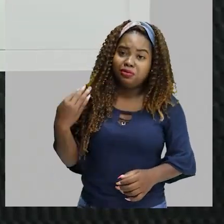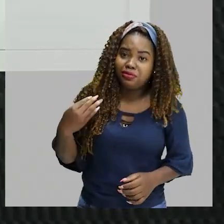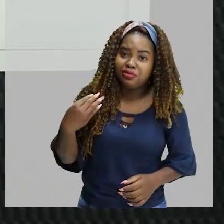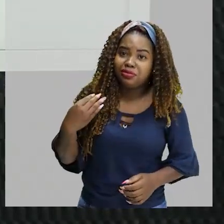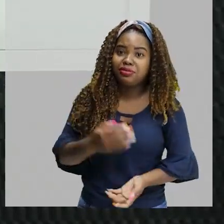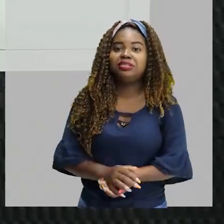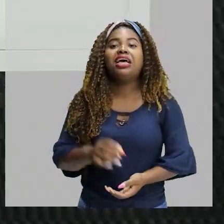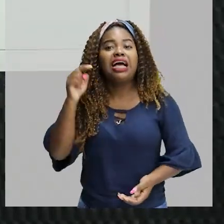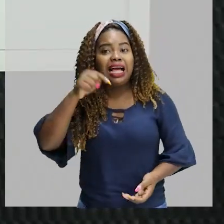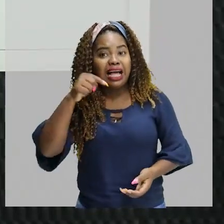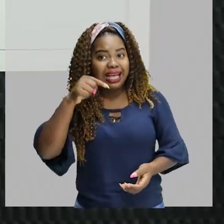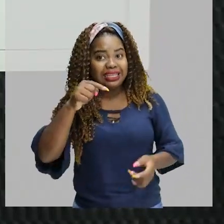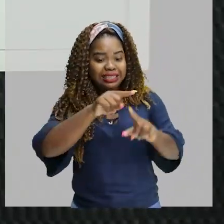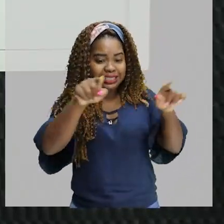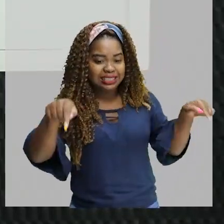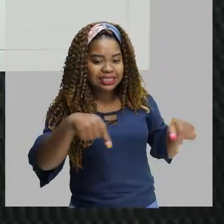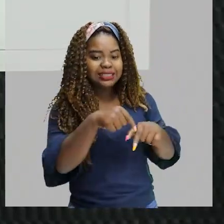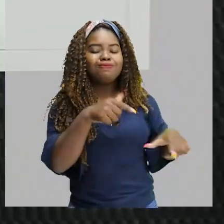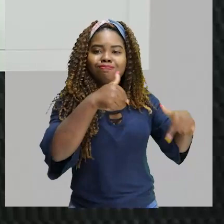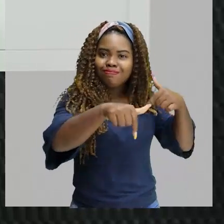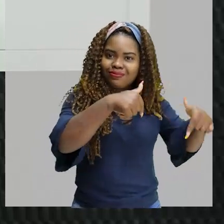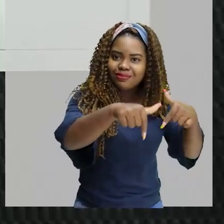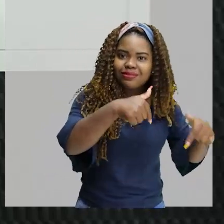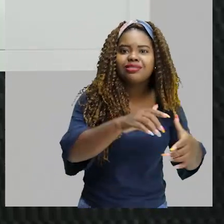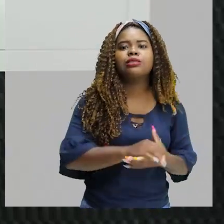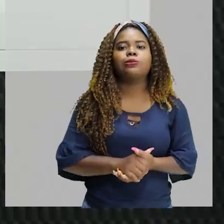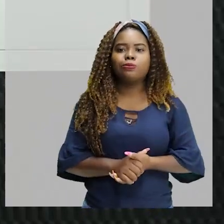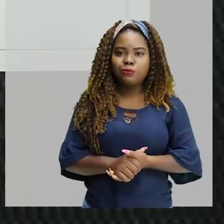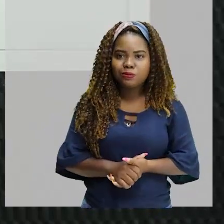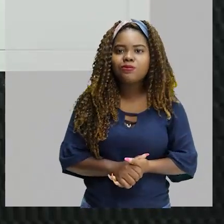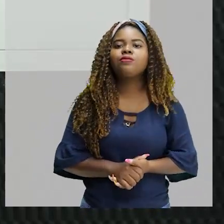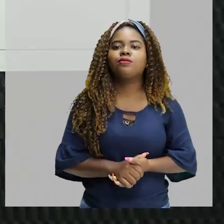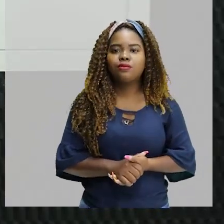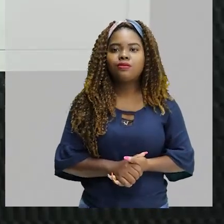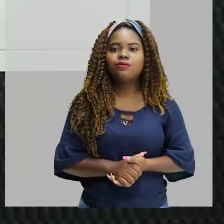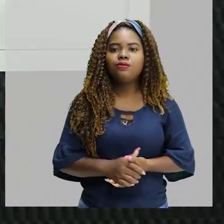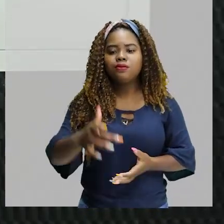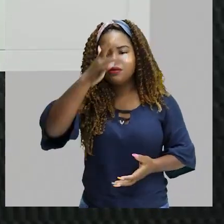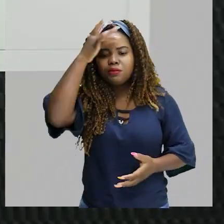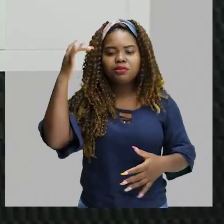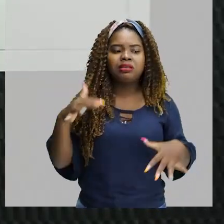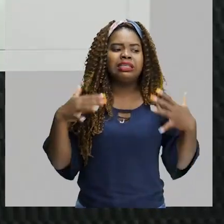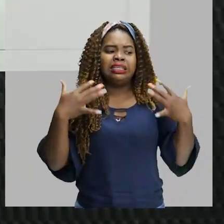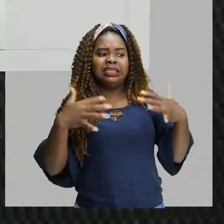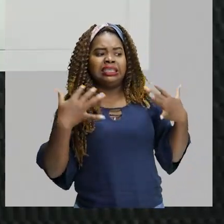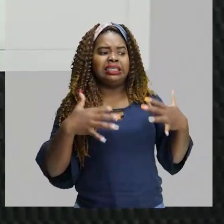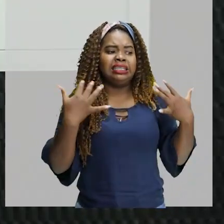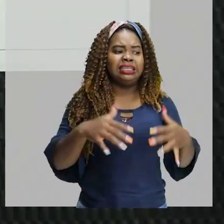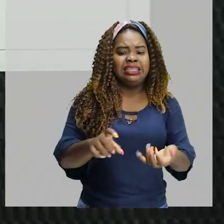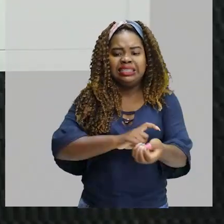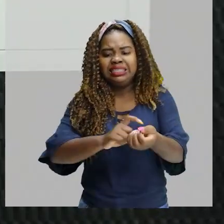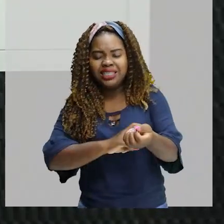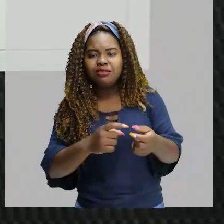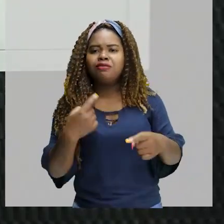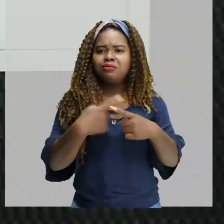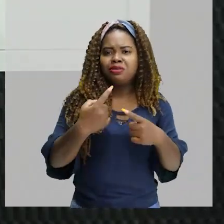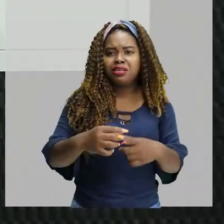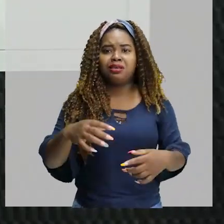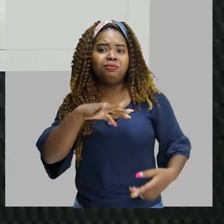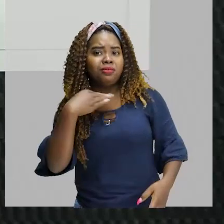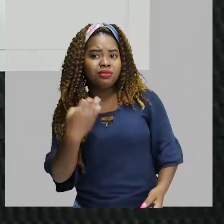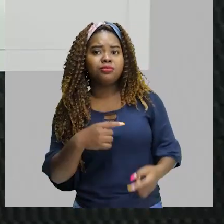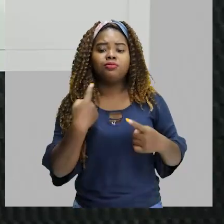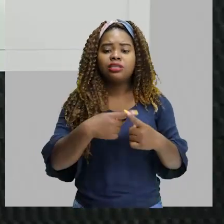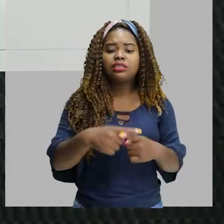falar de morte. Porque faz parte, está dentro dos temas, são elementos fundamentais, são estruturas fundamentais,